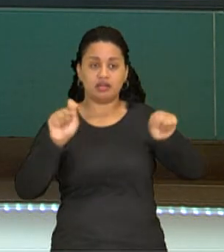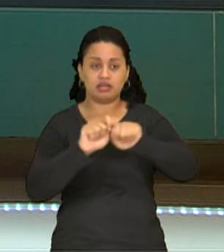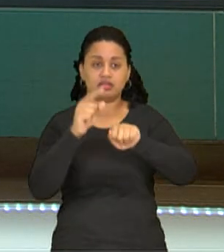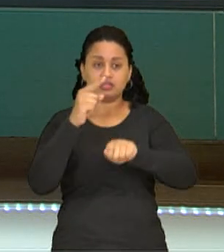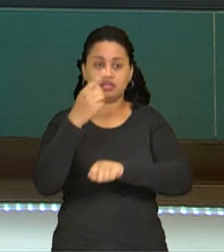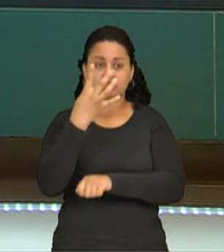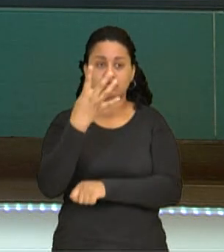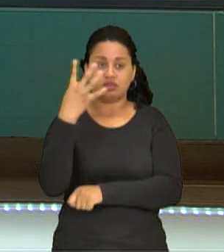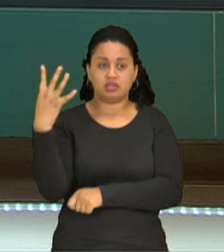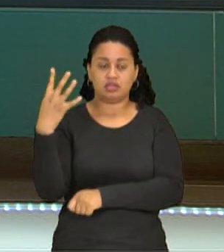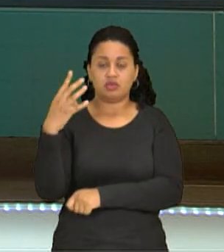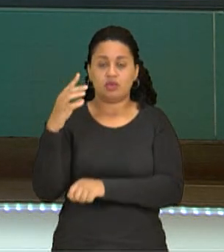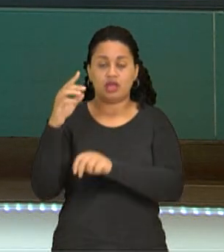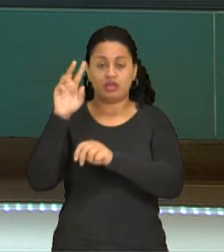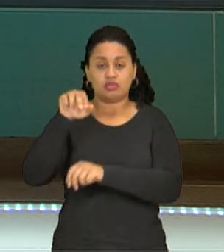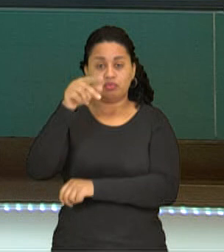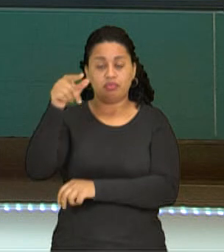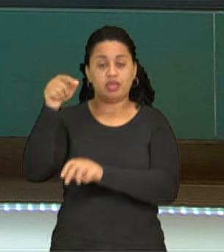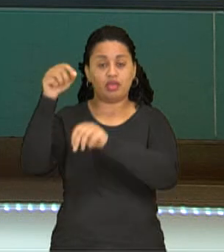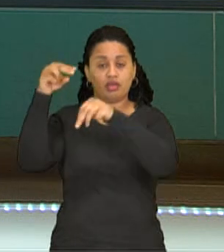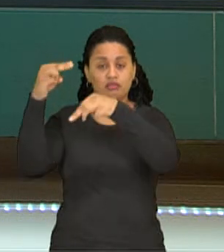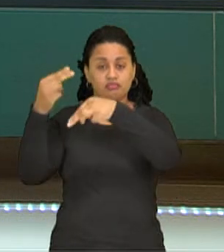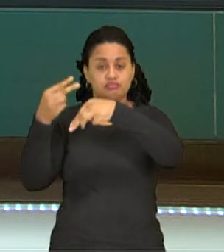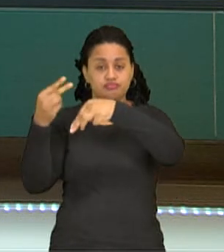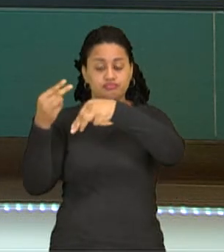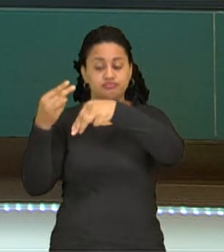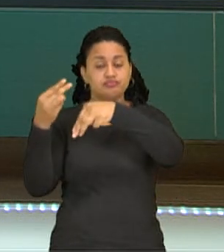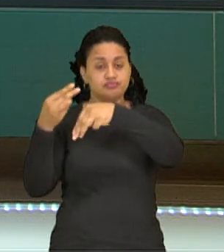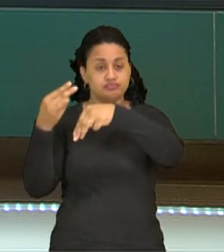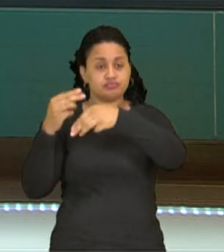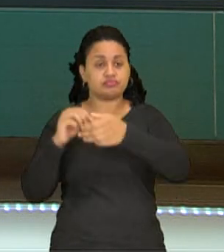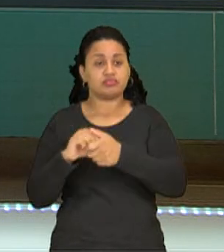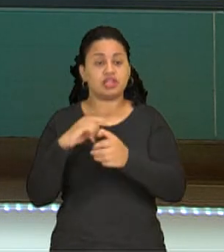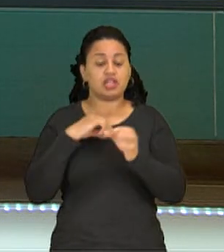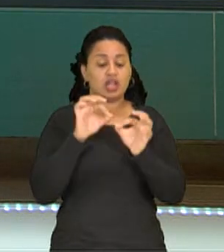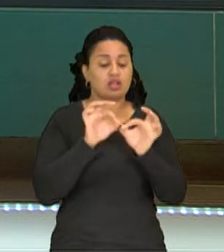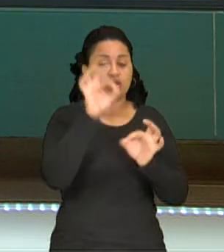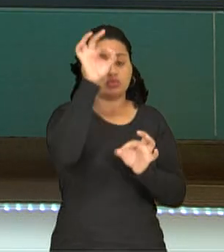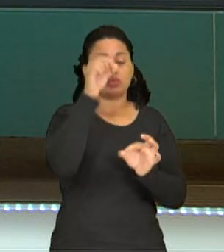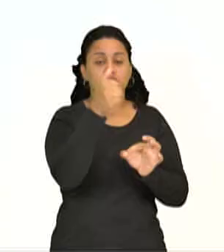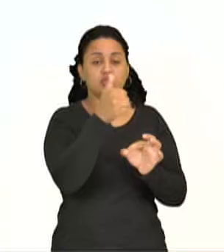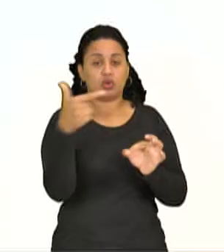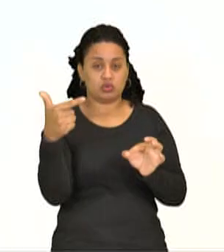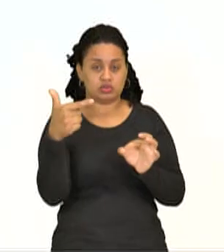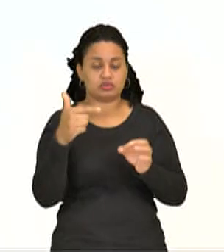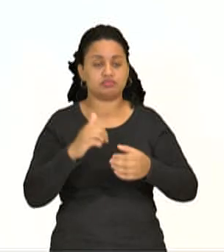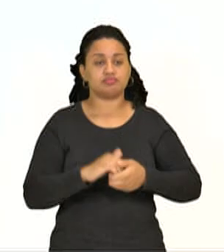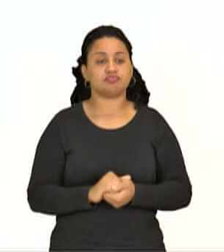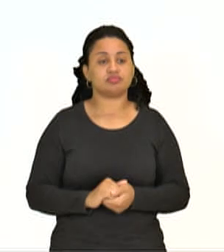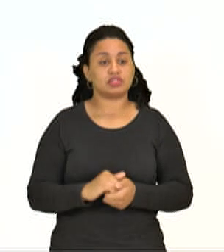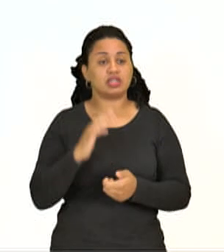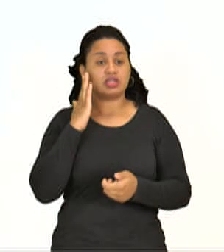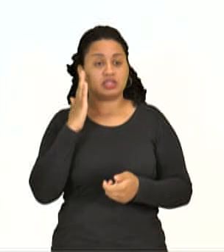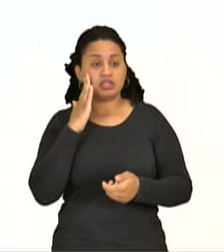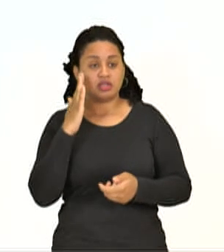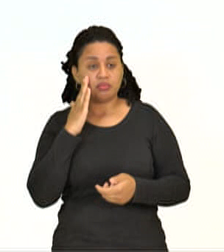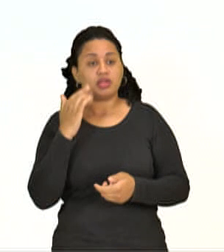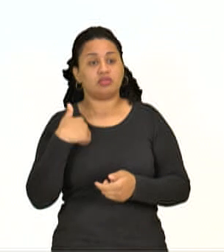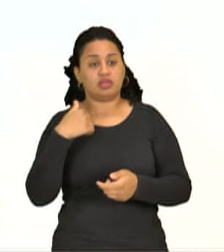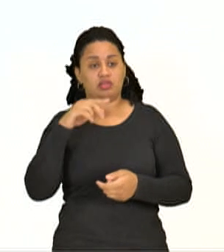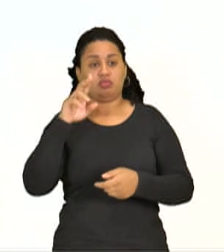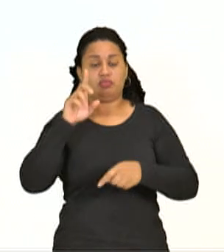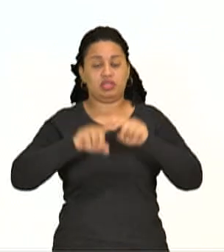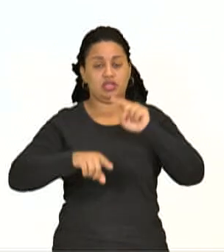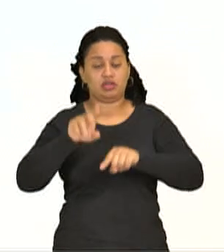144π metros quadrados e ele tem uma altura de 12 metros. Supondo que o metro quadrado do material a ser